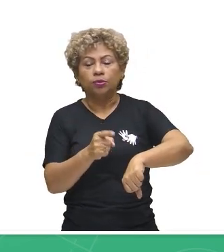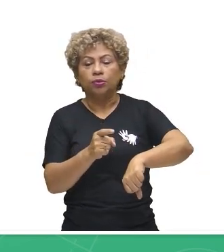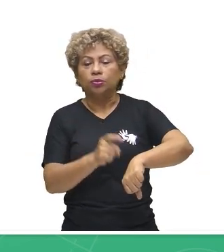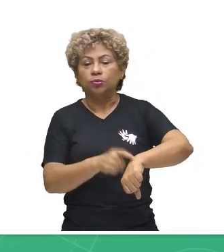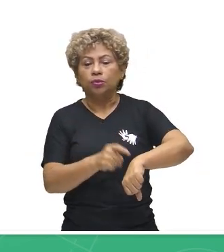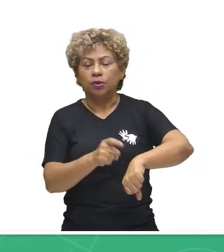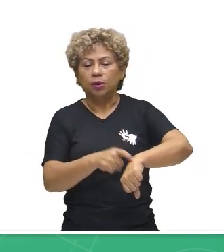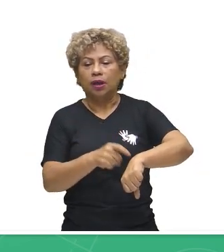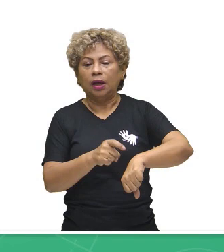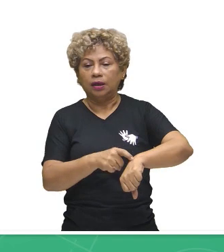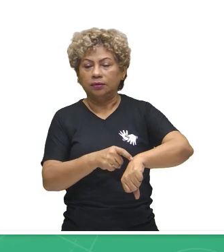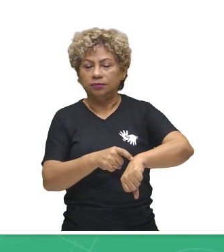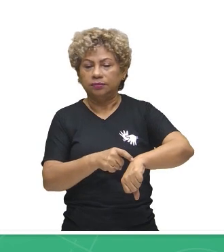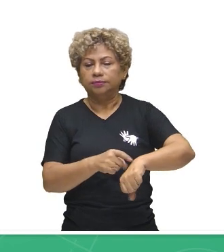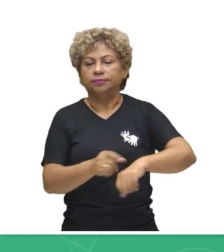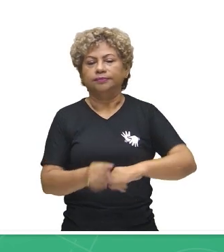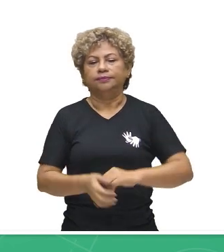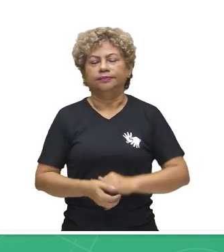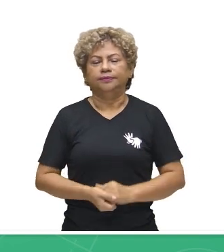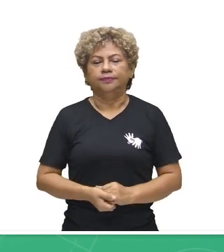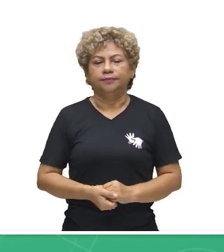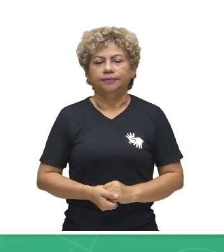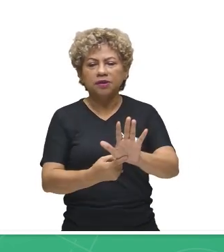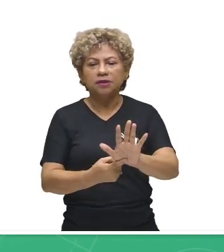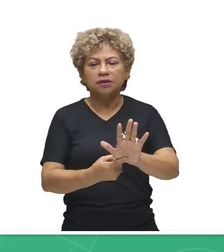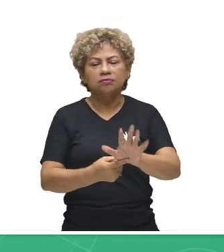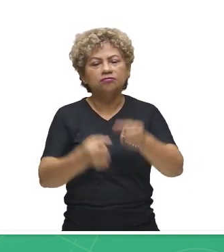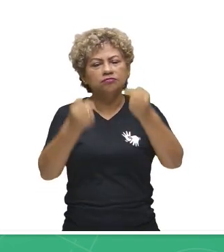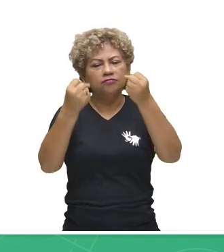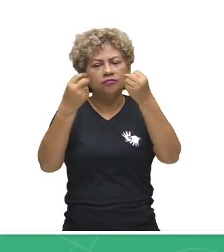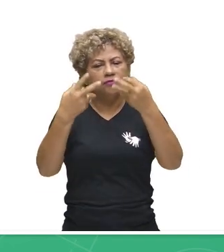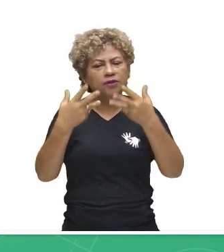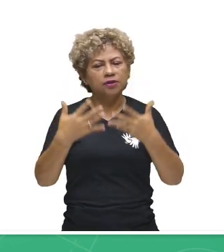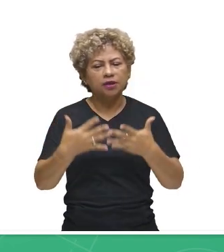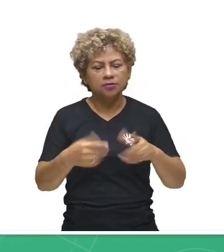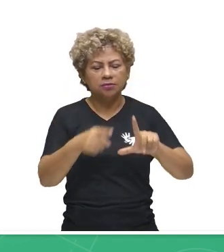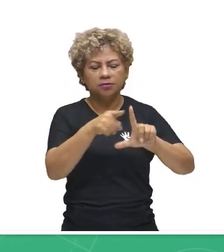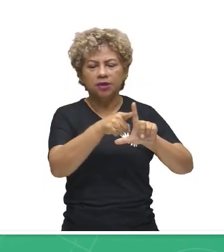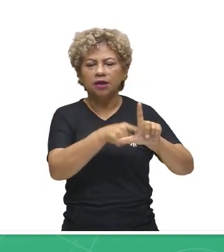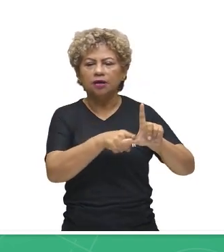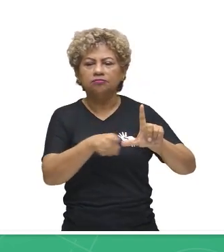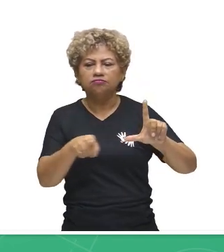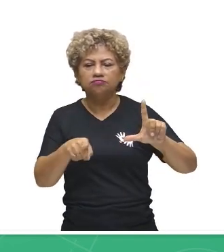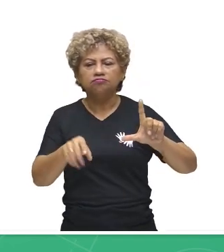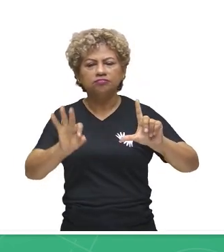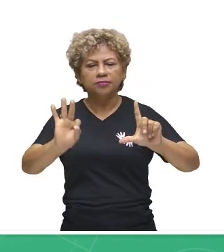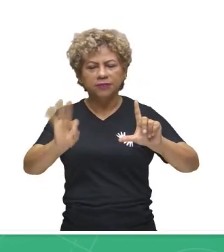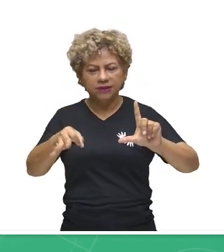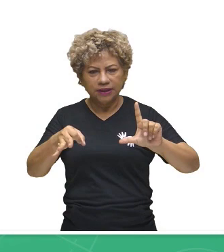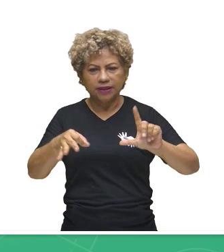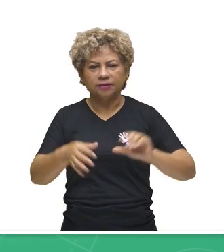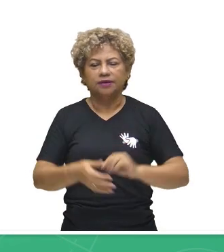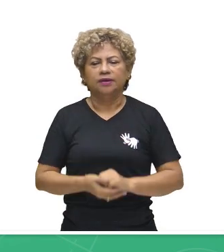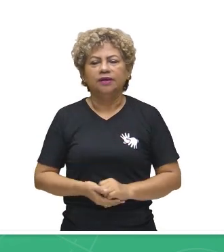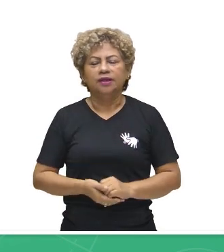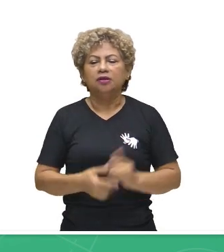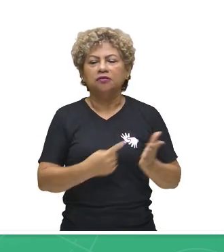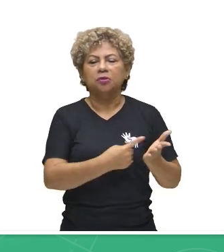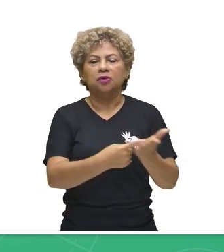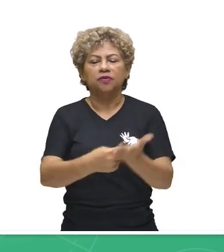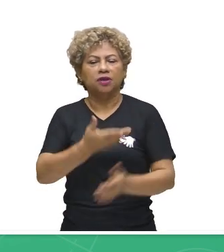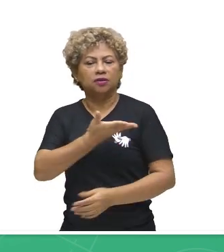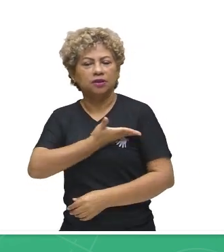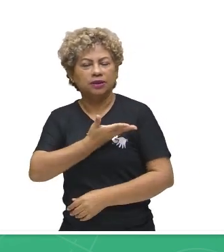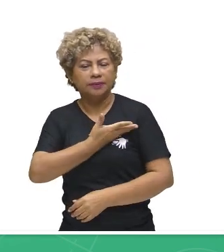ela vai tentar mostrar para vocês o que eu falei sobre o gráfico. Temos aí Vamos convidar a nossa amiga